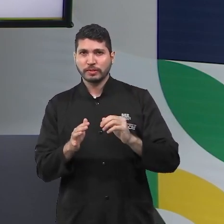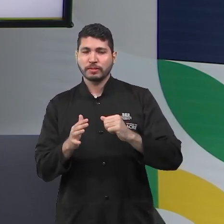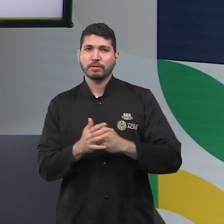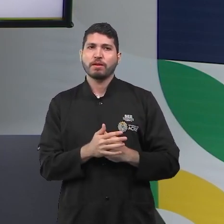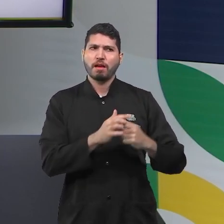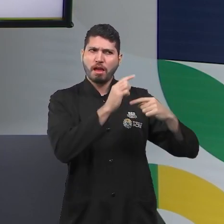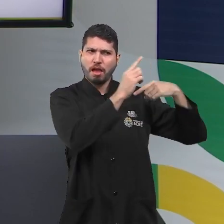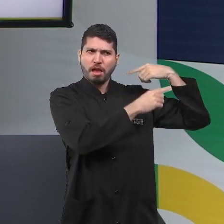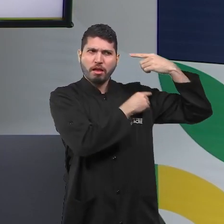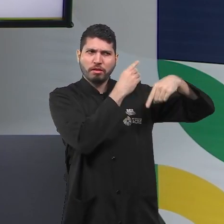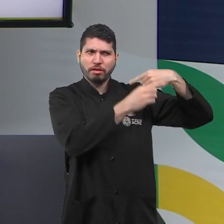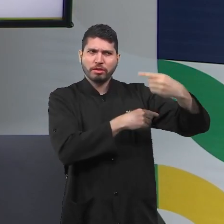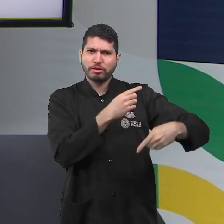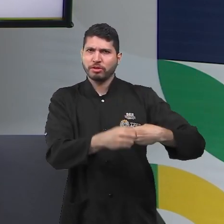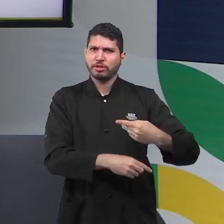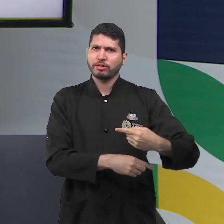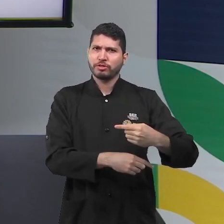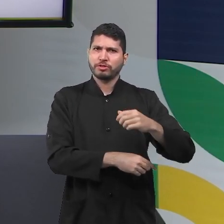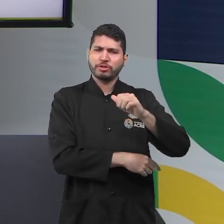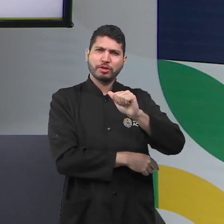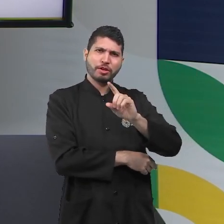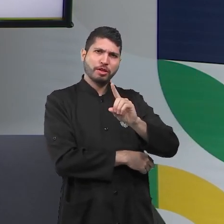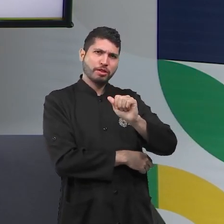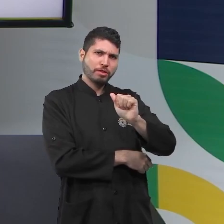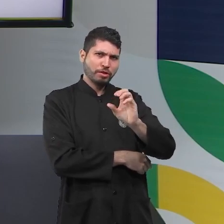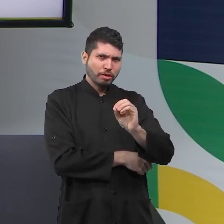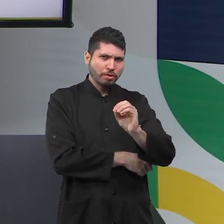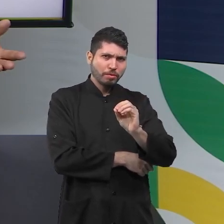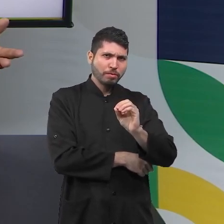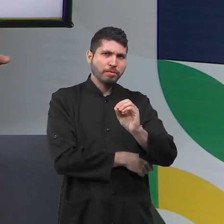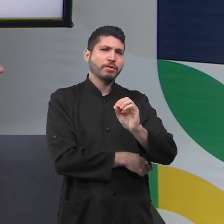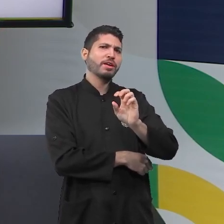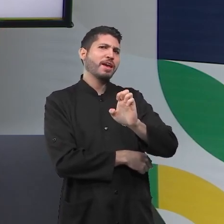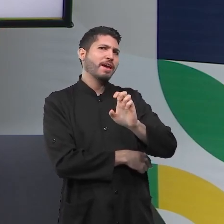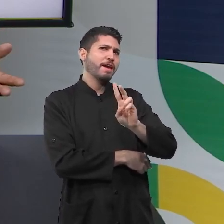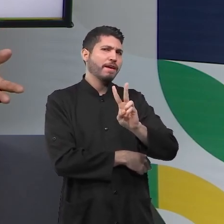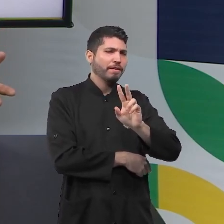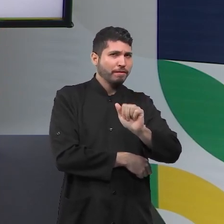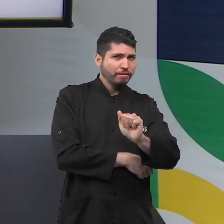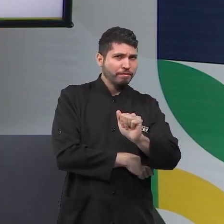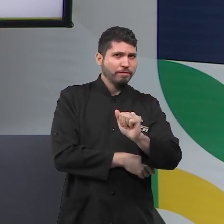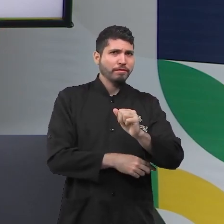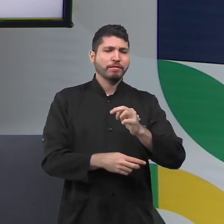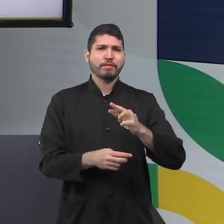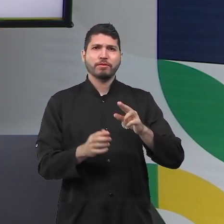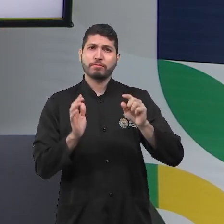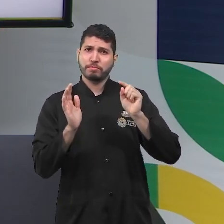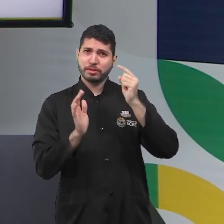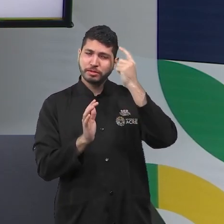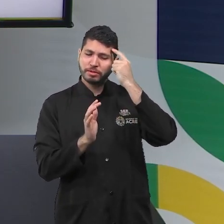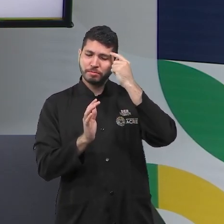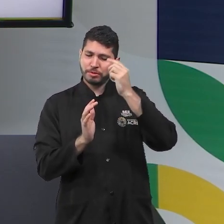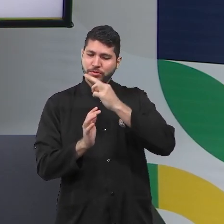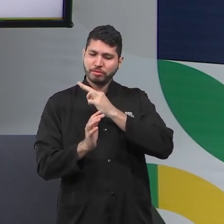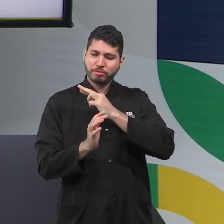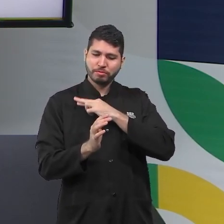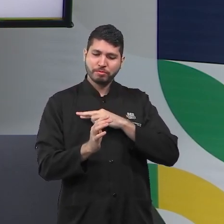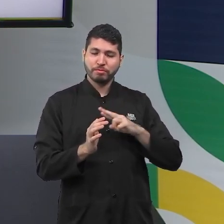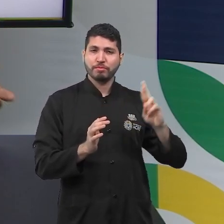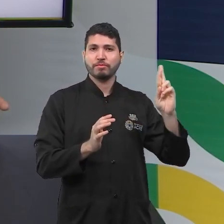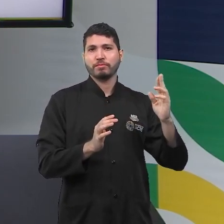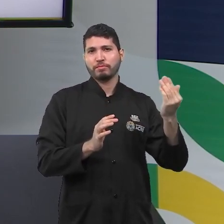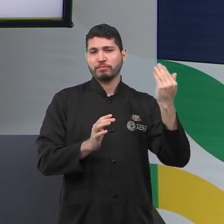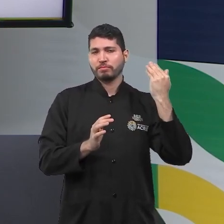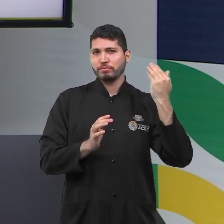era o povo europeu? Então, esse era um questionamento religioso e que nós podemos dizer também